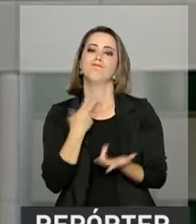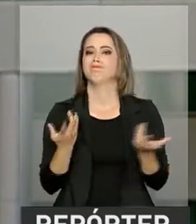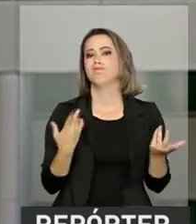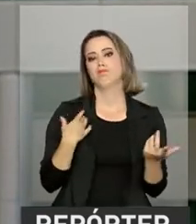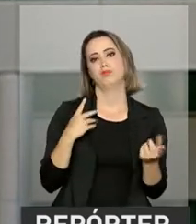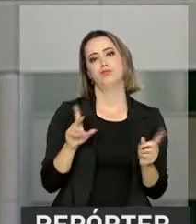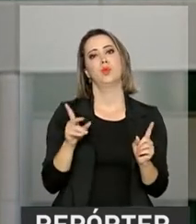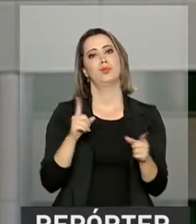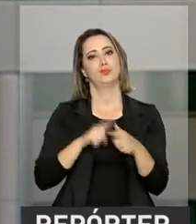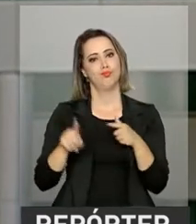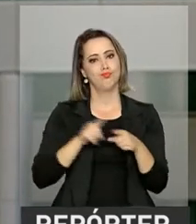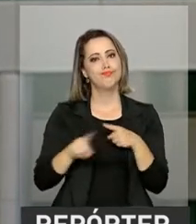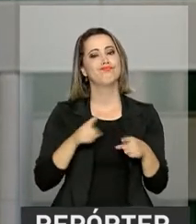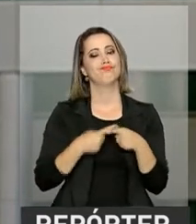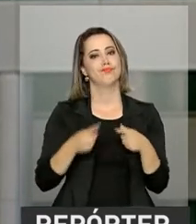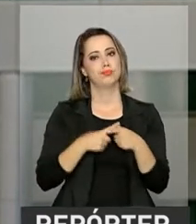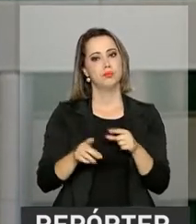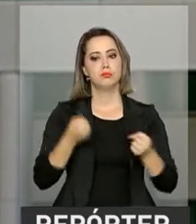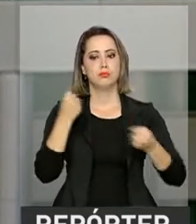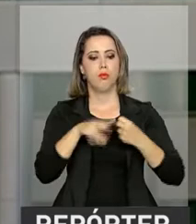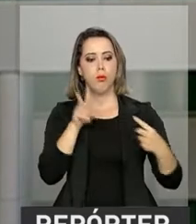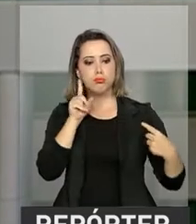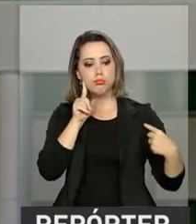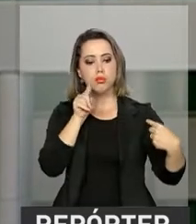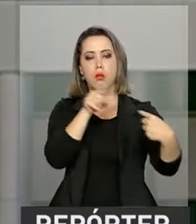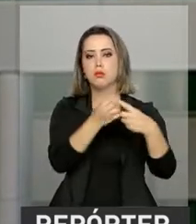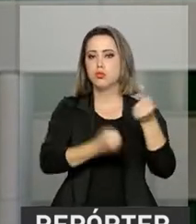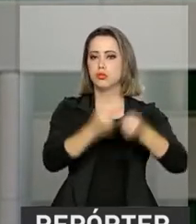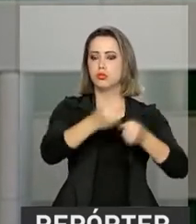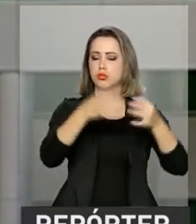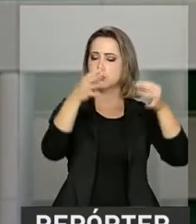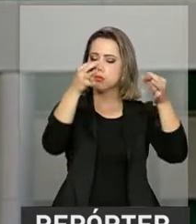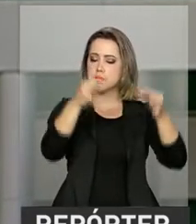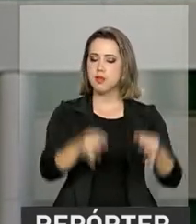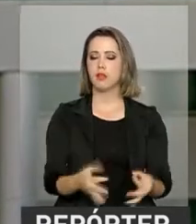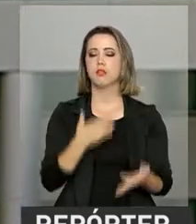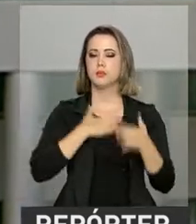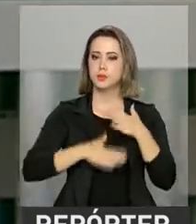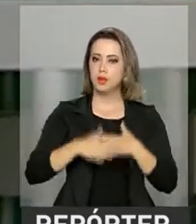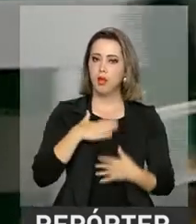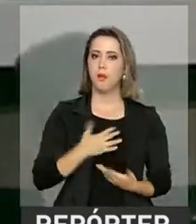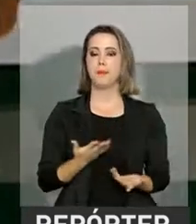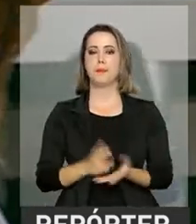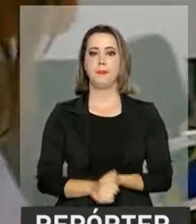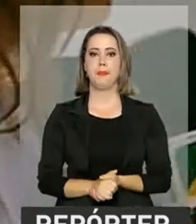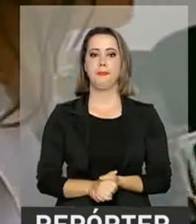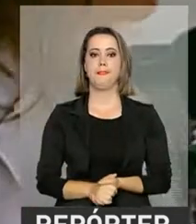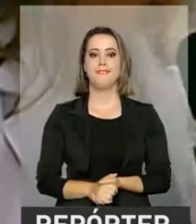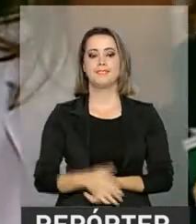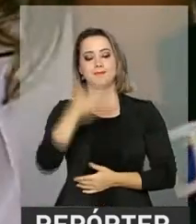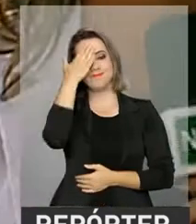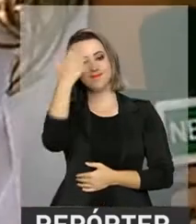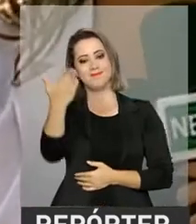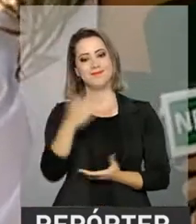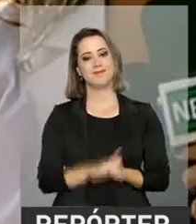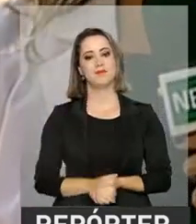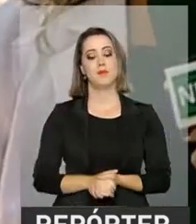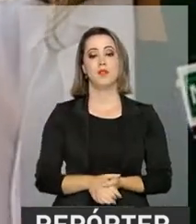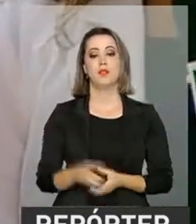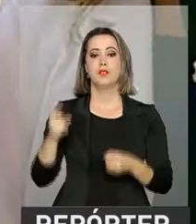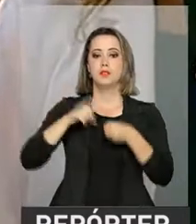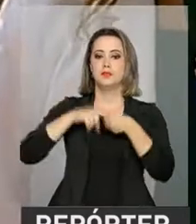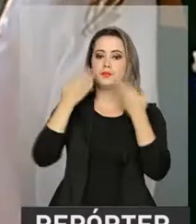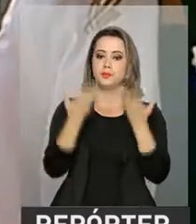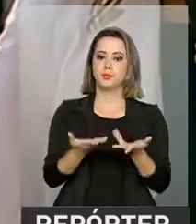dada à direção segura do foco na direção então você tem condições de fazer a viagem também obrigado diego não estamos com